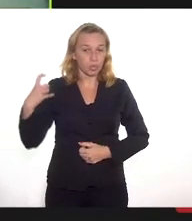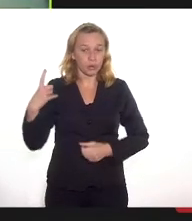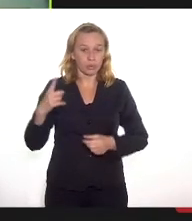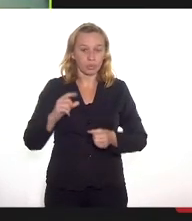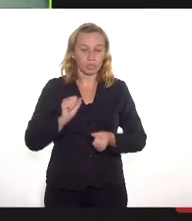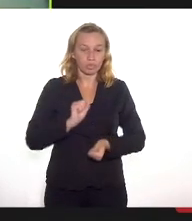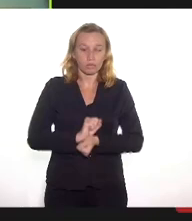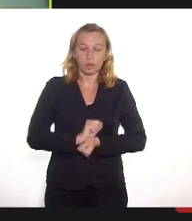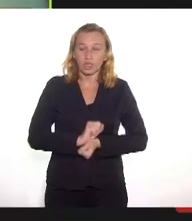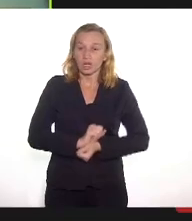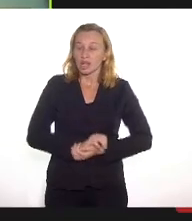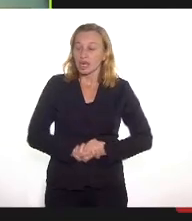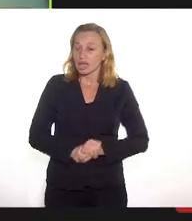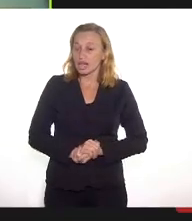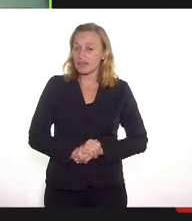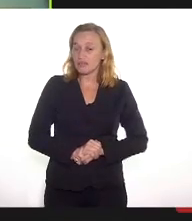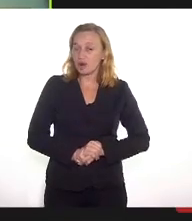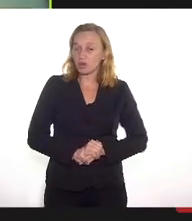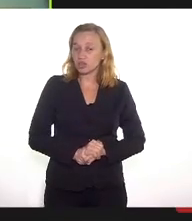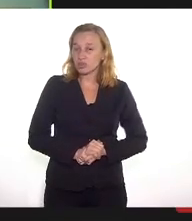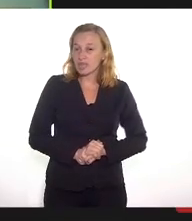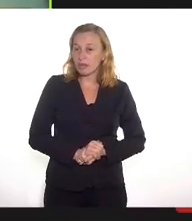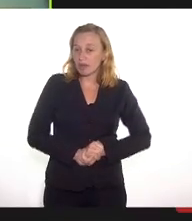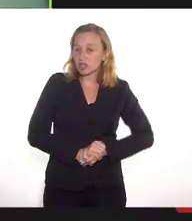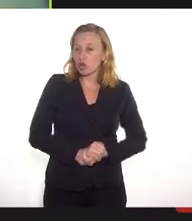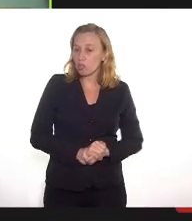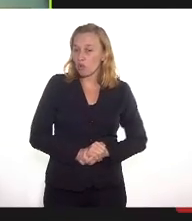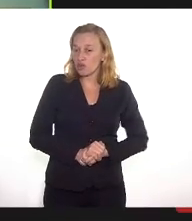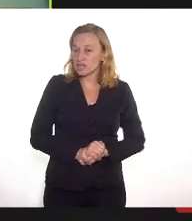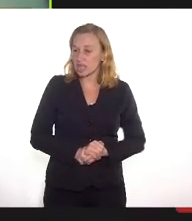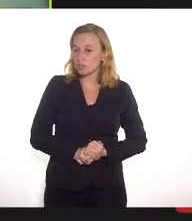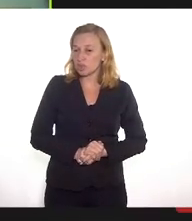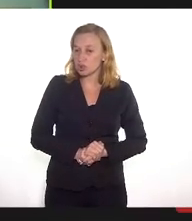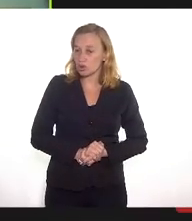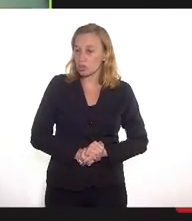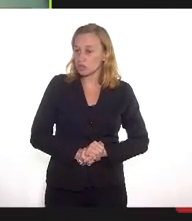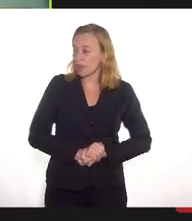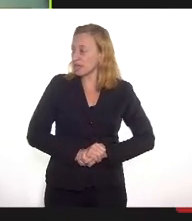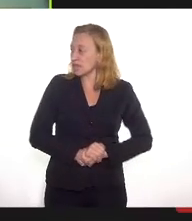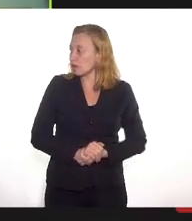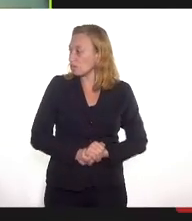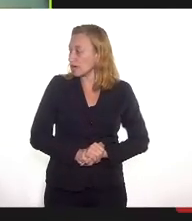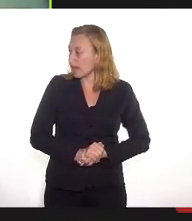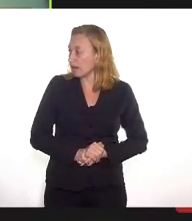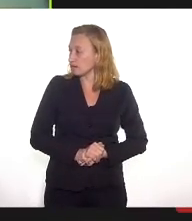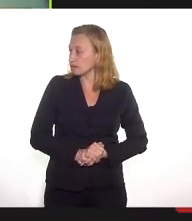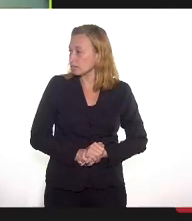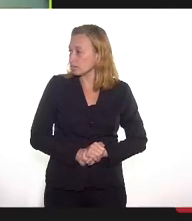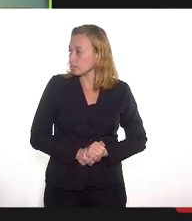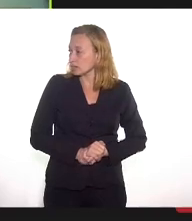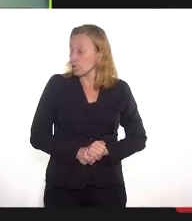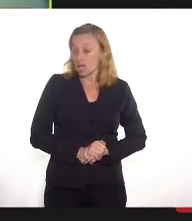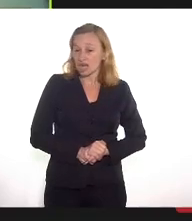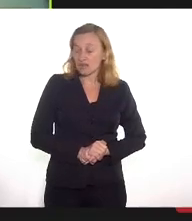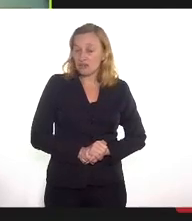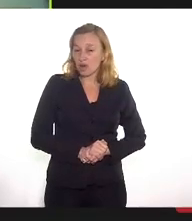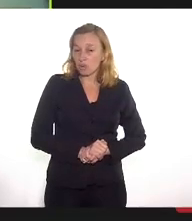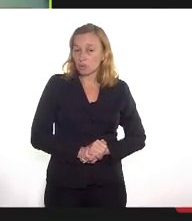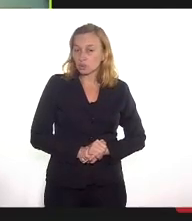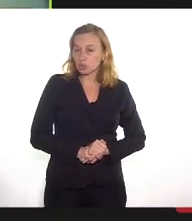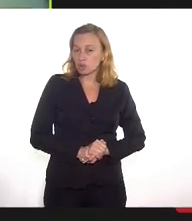o Dr Mário Sérgio tá aí Alô Doutor Mário Sérgio tá